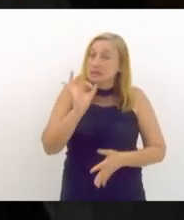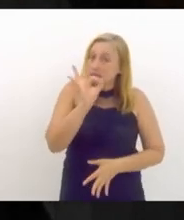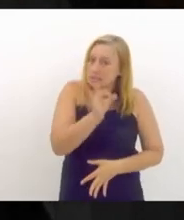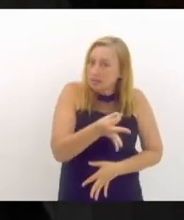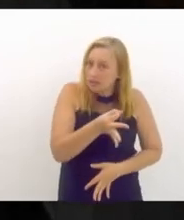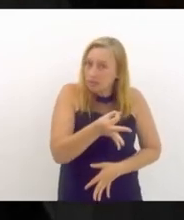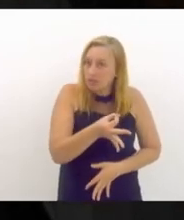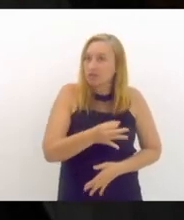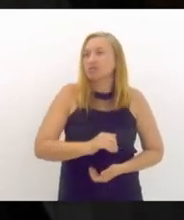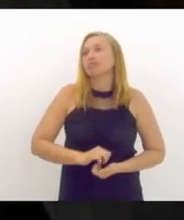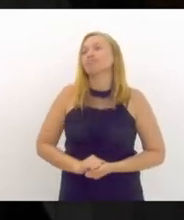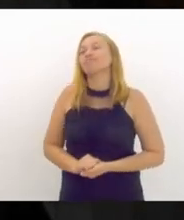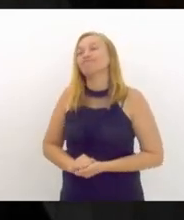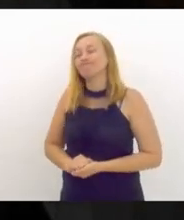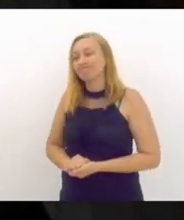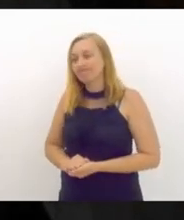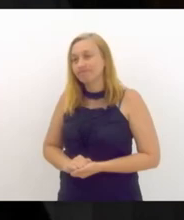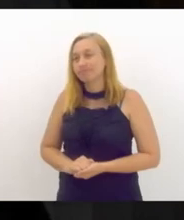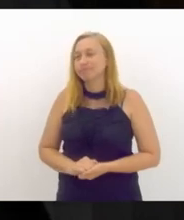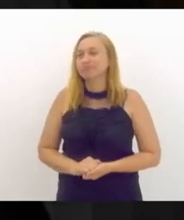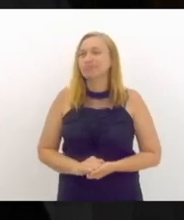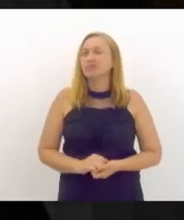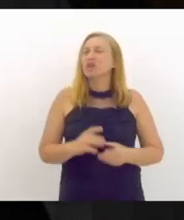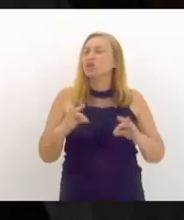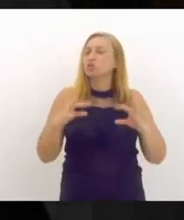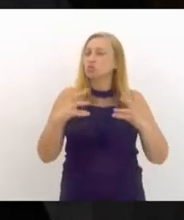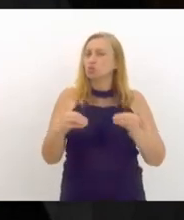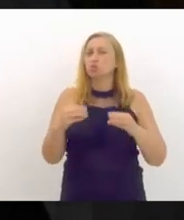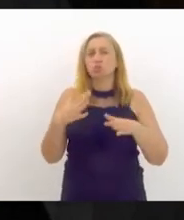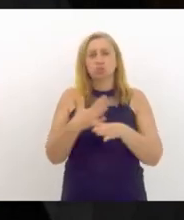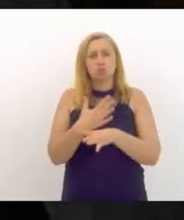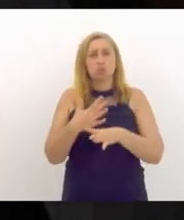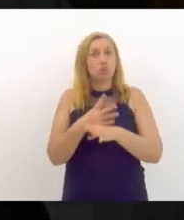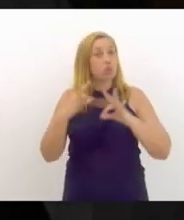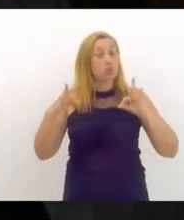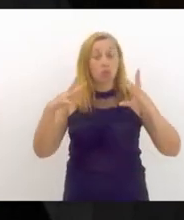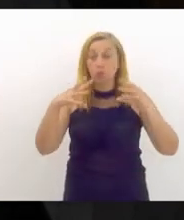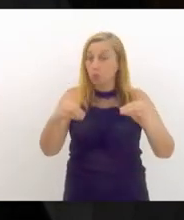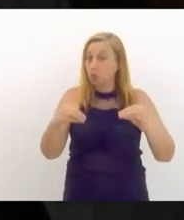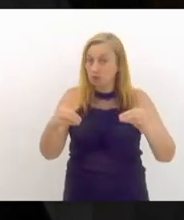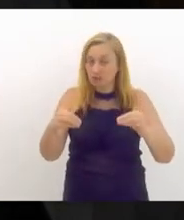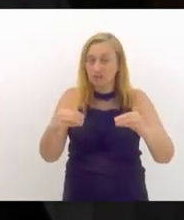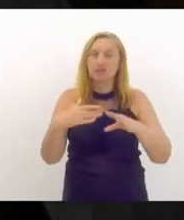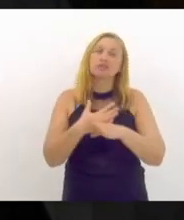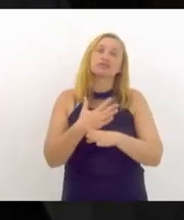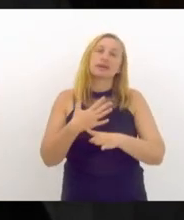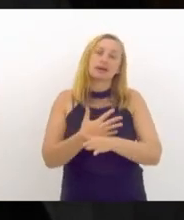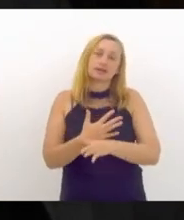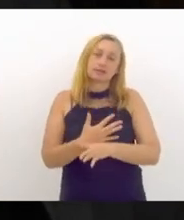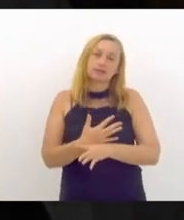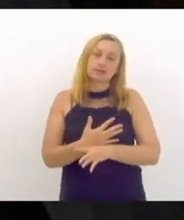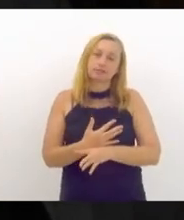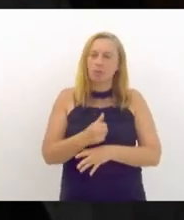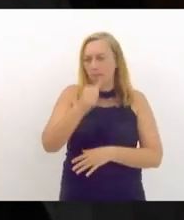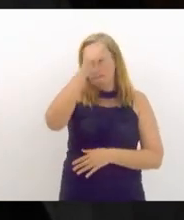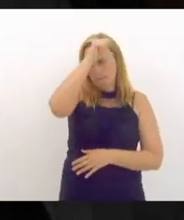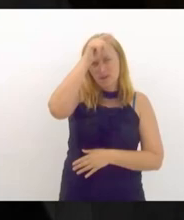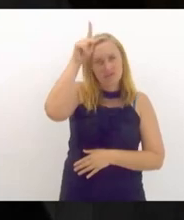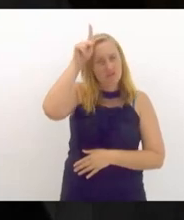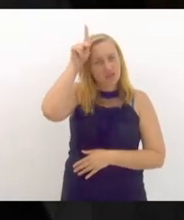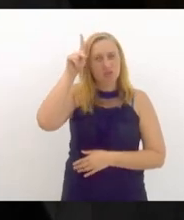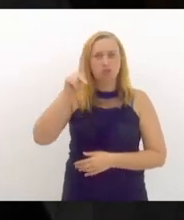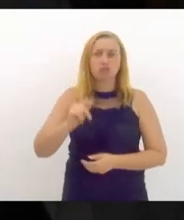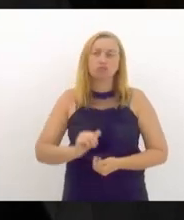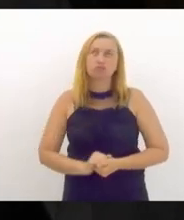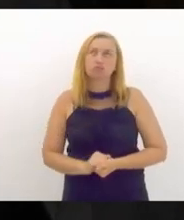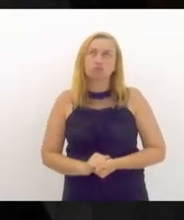evidentemente, que todas as cidades, todas, sem exceção, seja prefeito